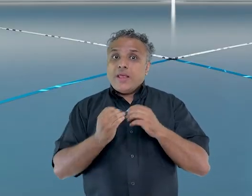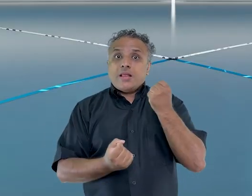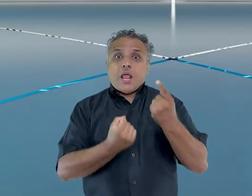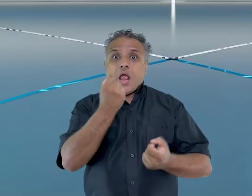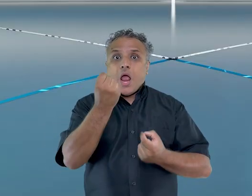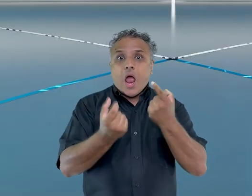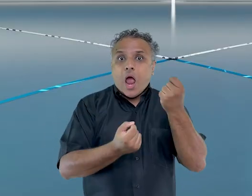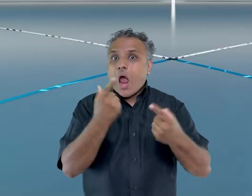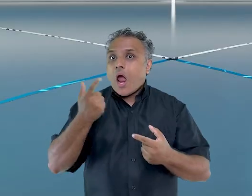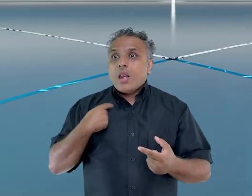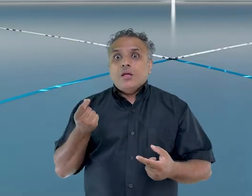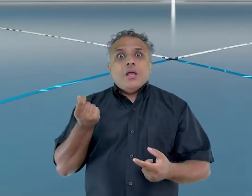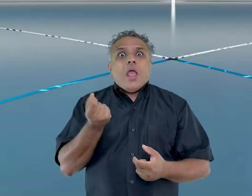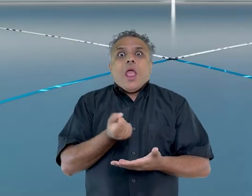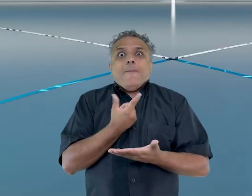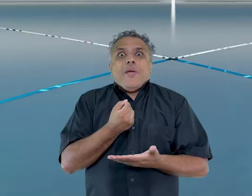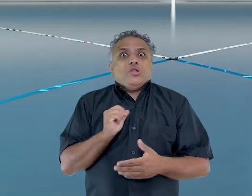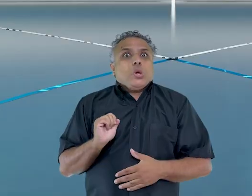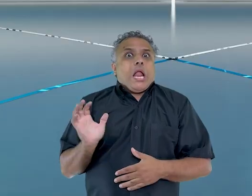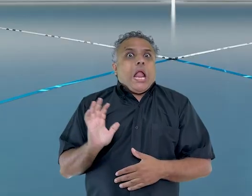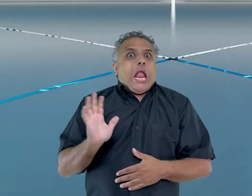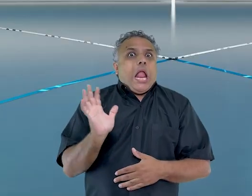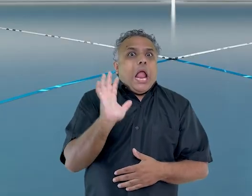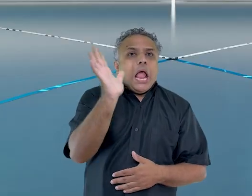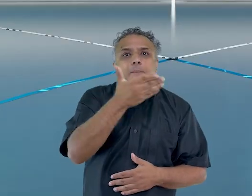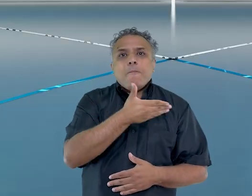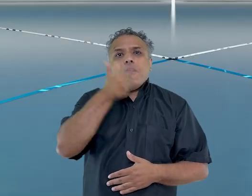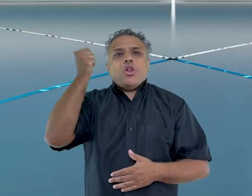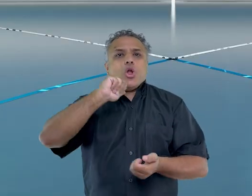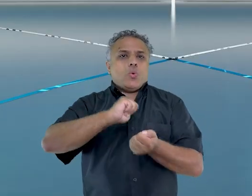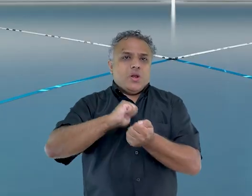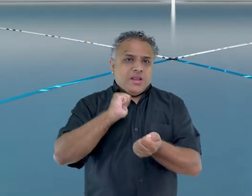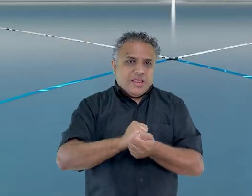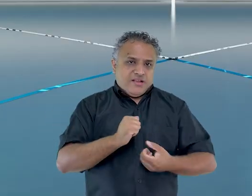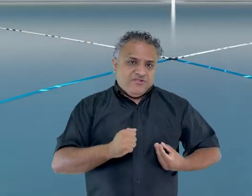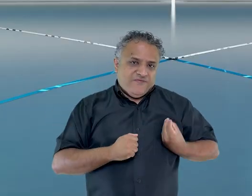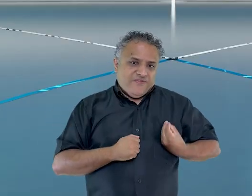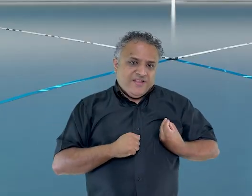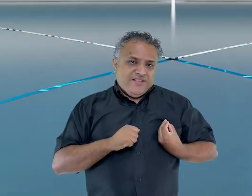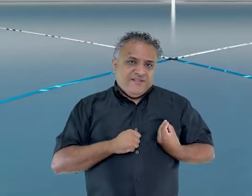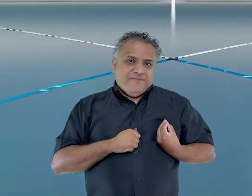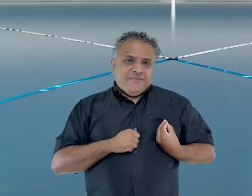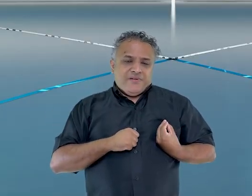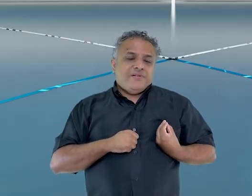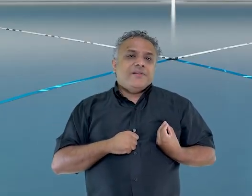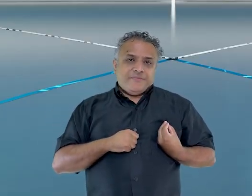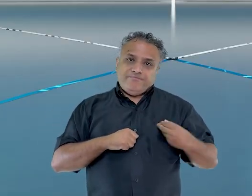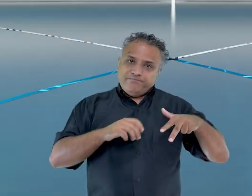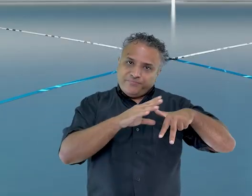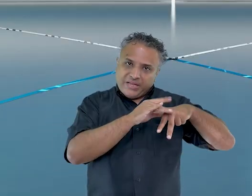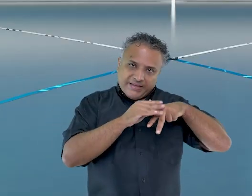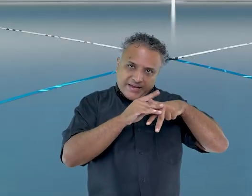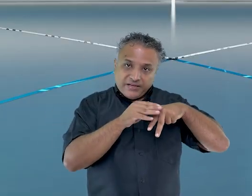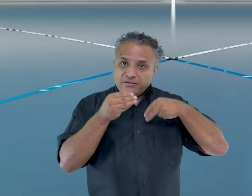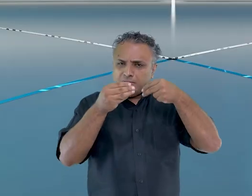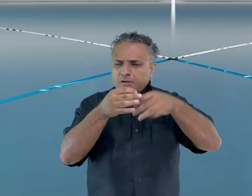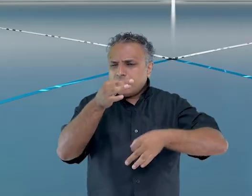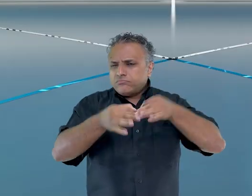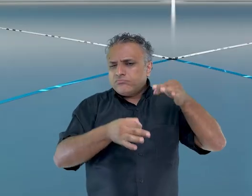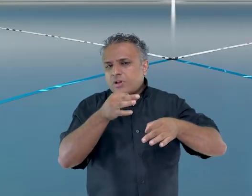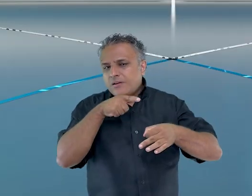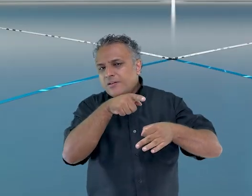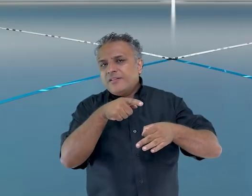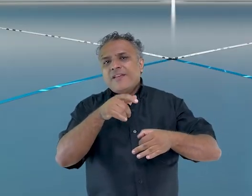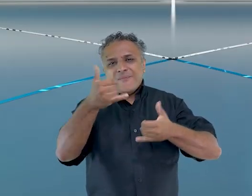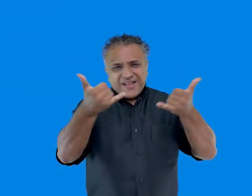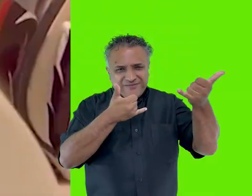de alto custo que pode significar uma melhor qualidade de vida à paciente. Fátima Uchoa acompanhou esse julgamento e traz